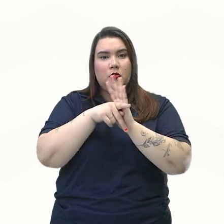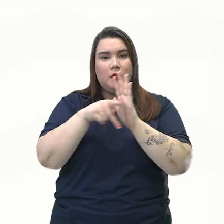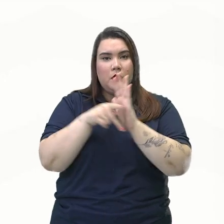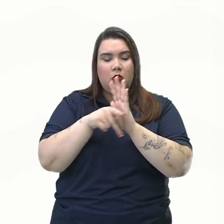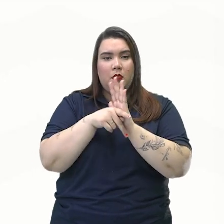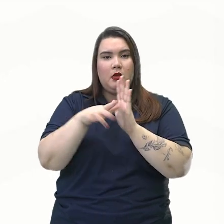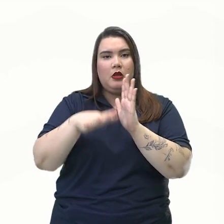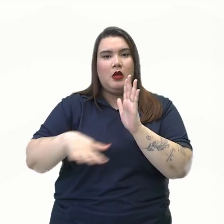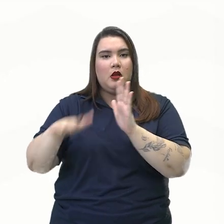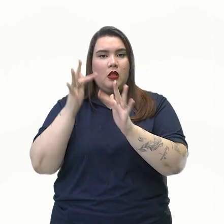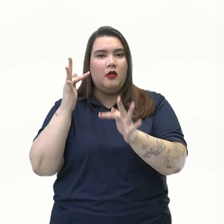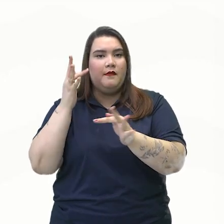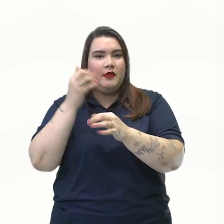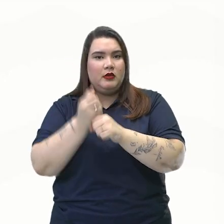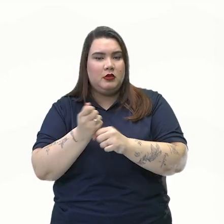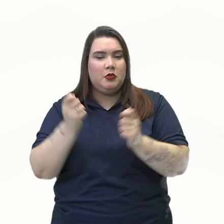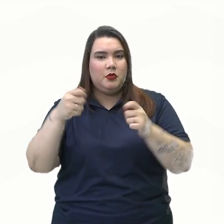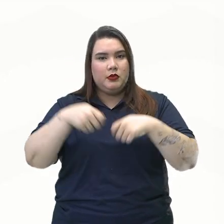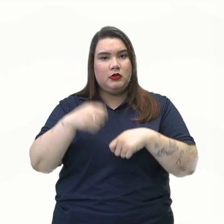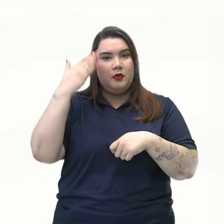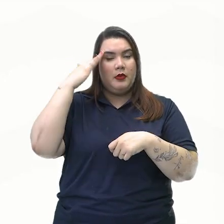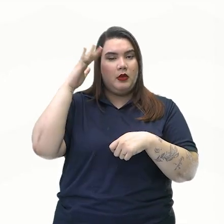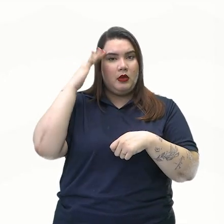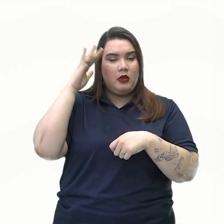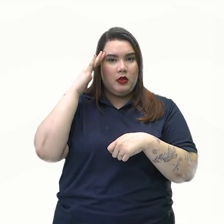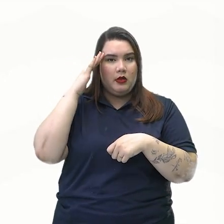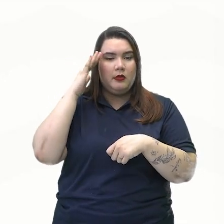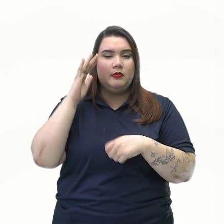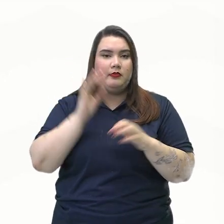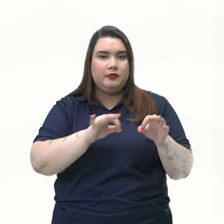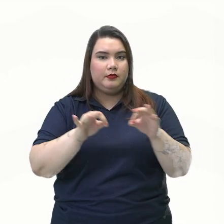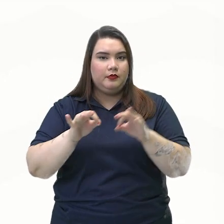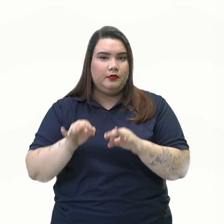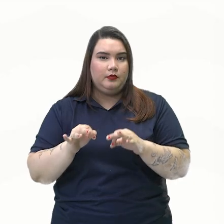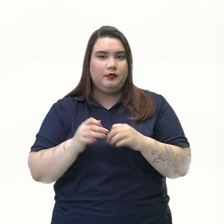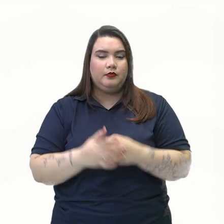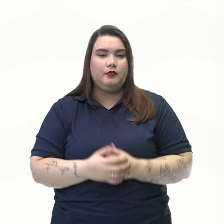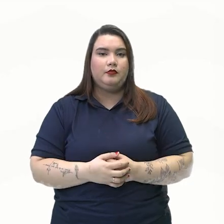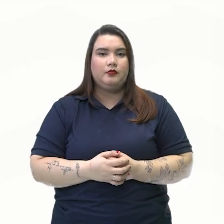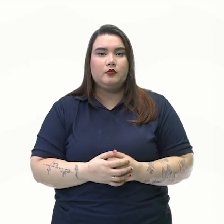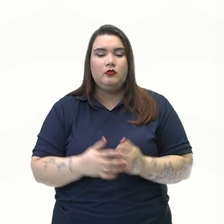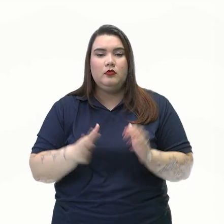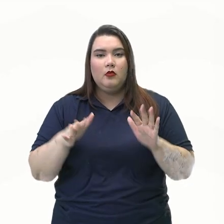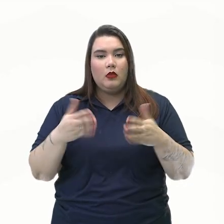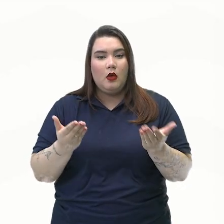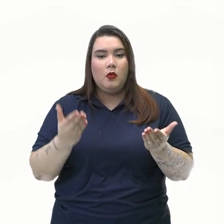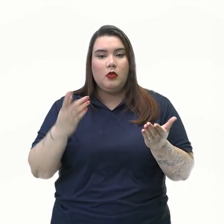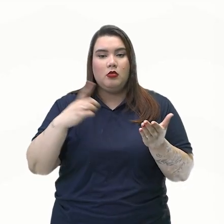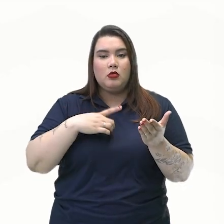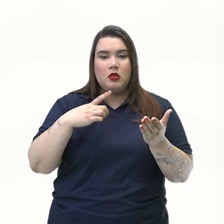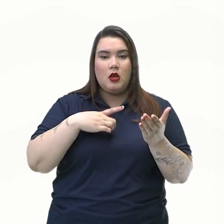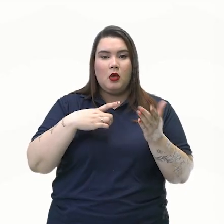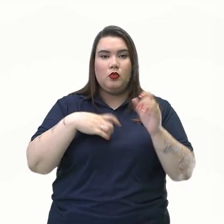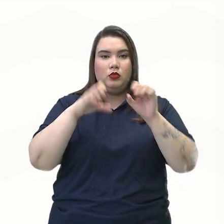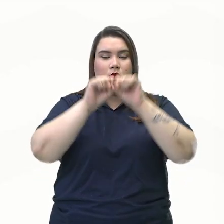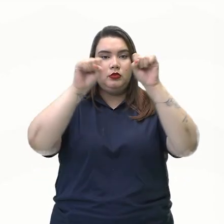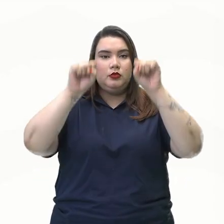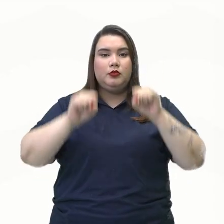elétrica específica. E aí o que acontece? Existe um programa que lê,